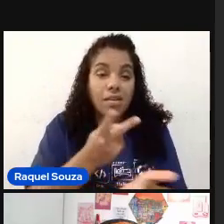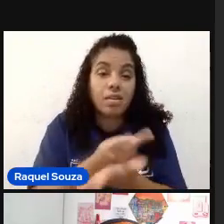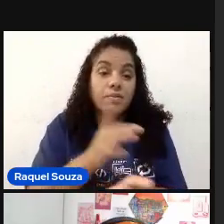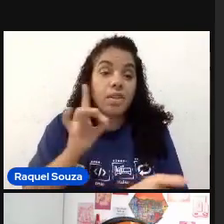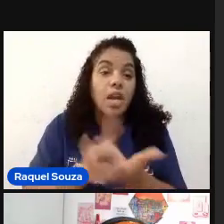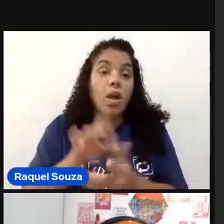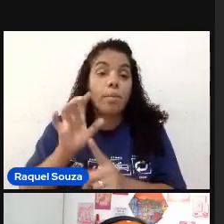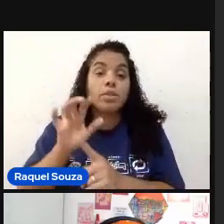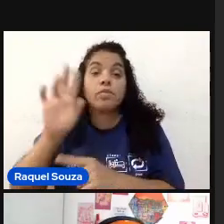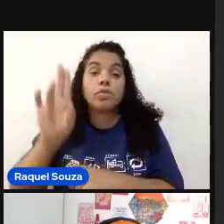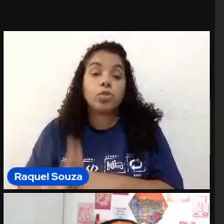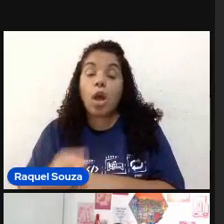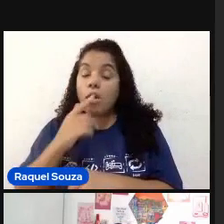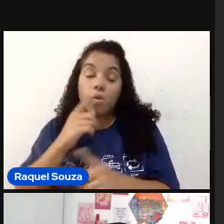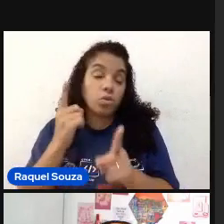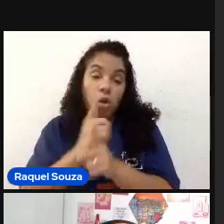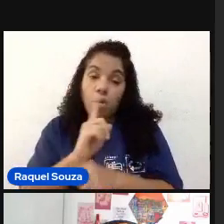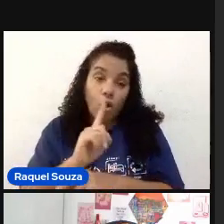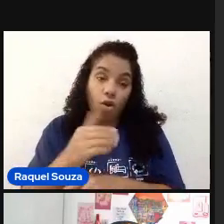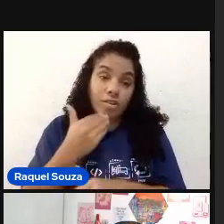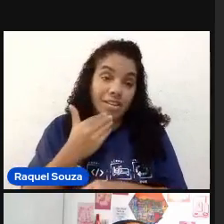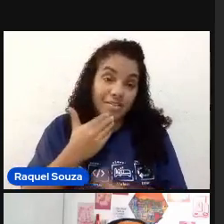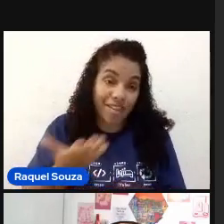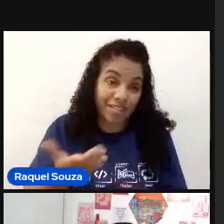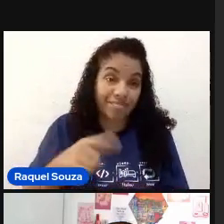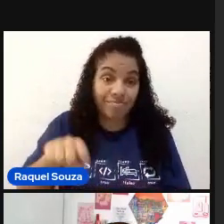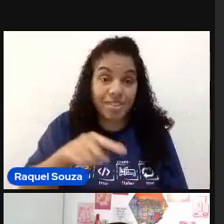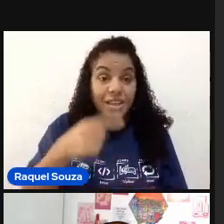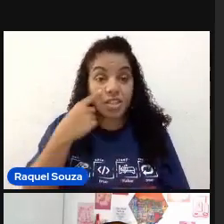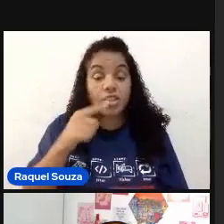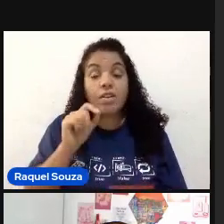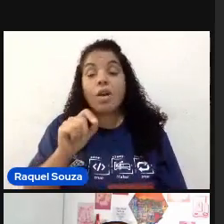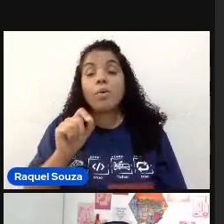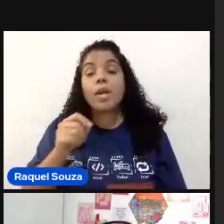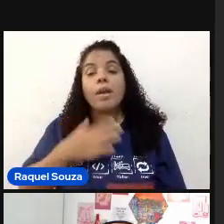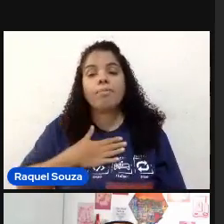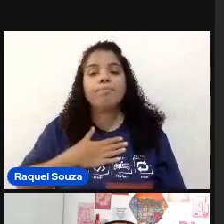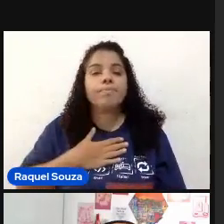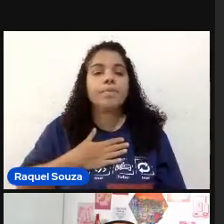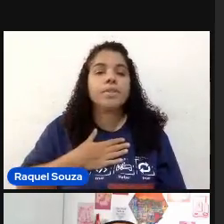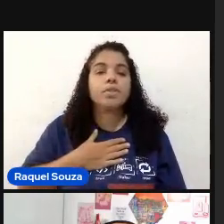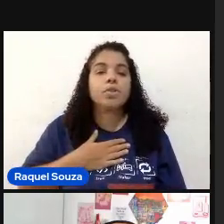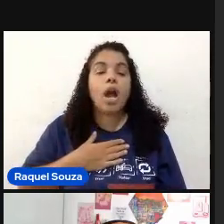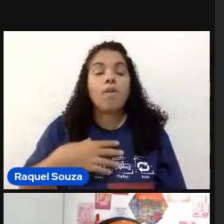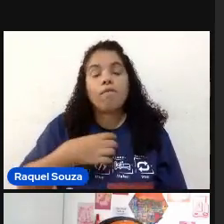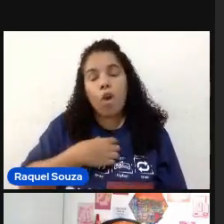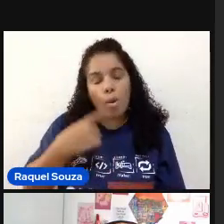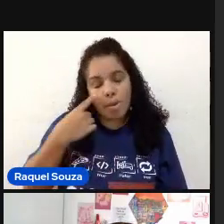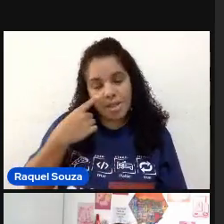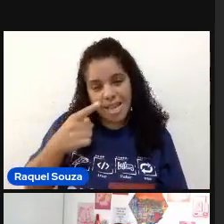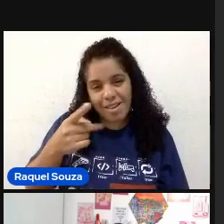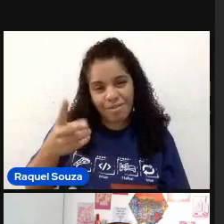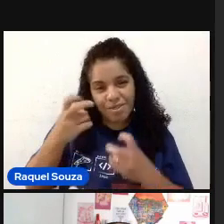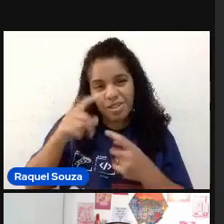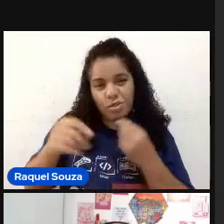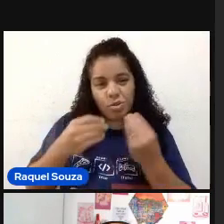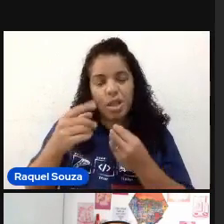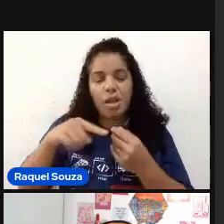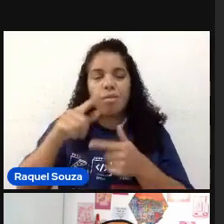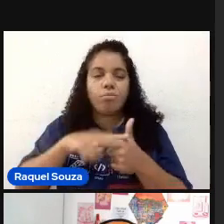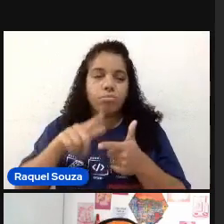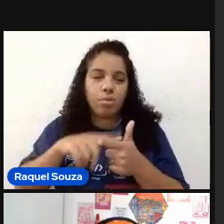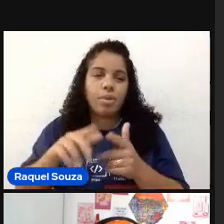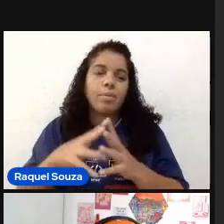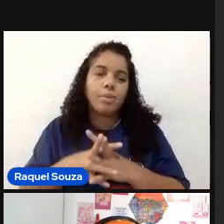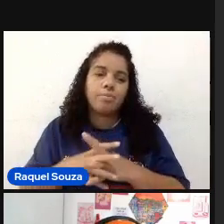usuários, ou então não encontram defeitos. E aqui a gente está vendo que a forma como é visto o problema. E aí, para quem está